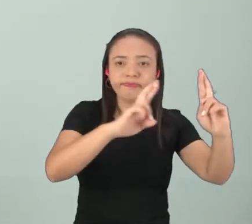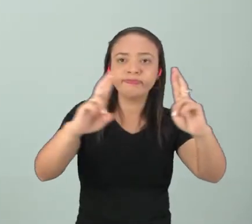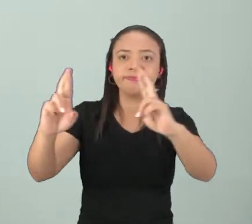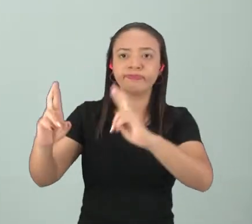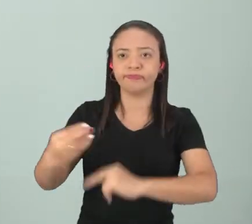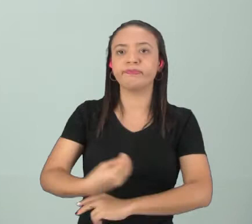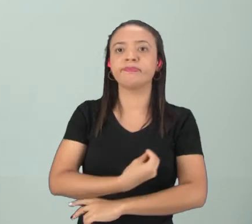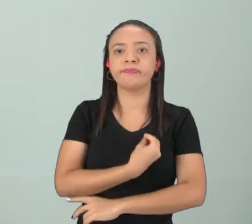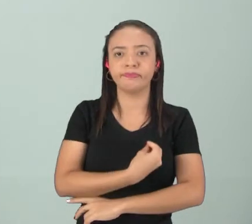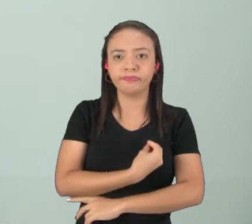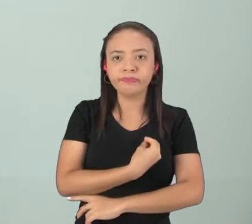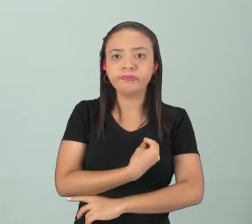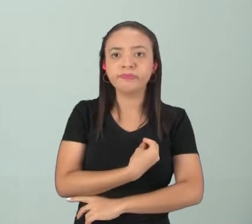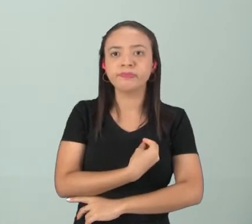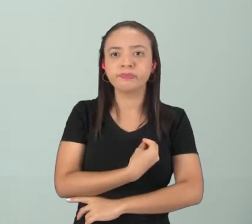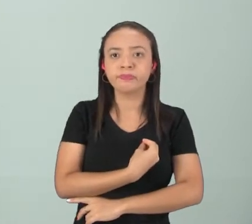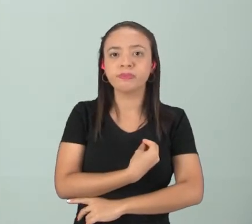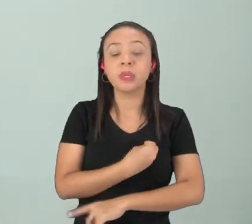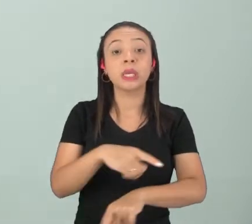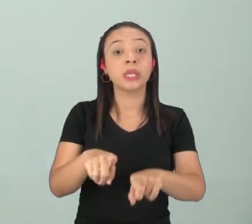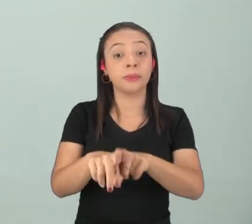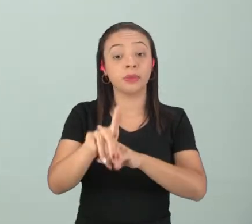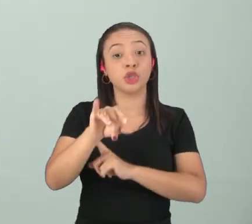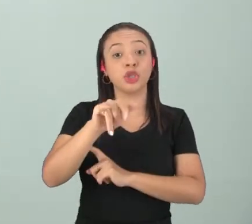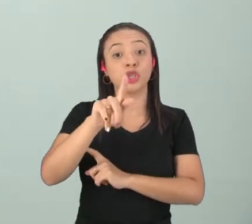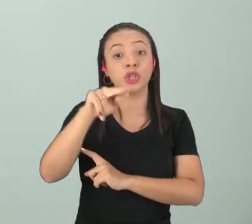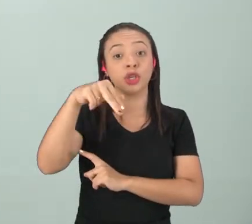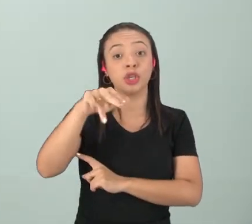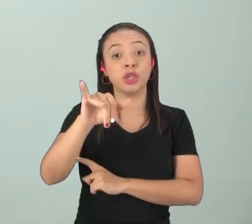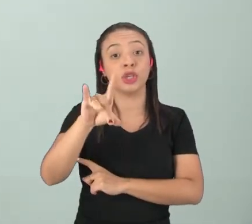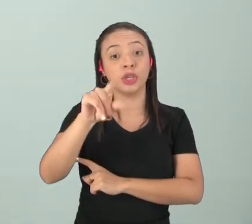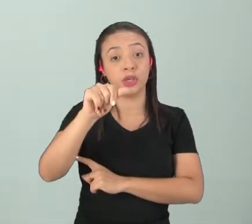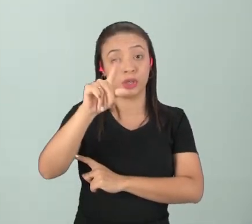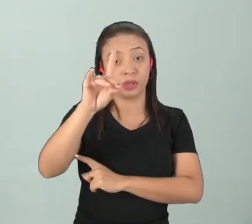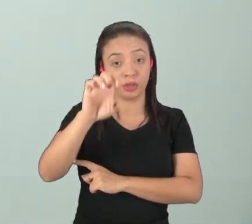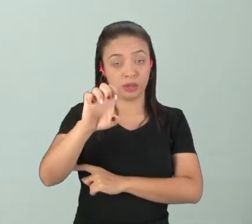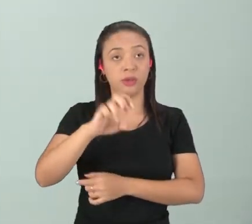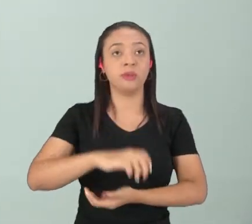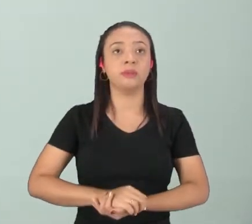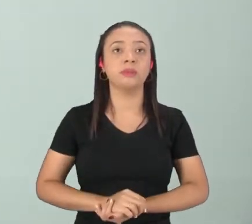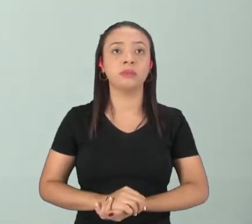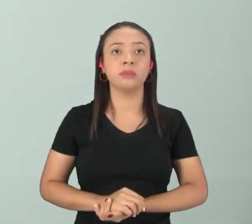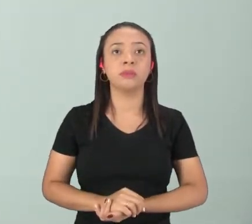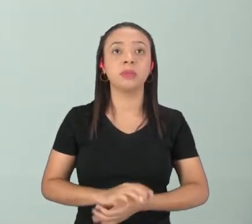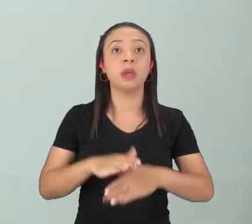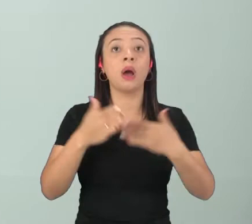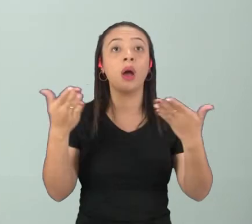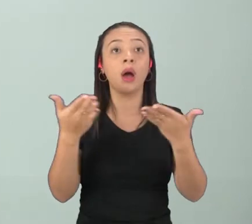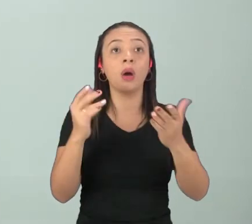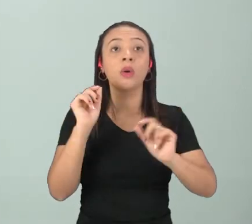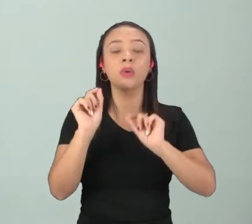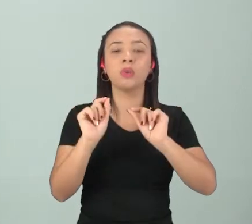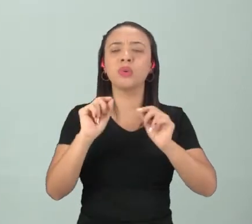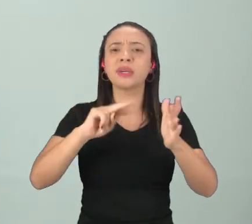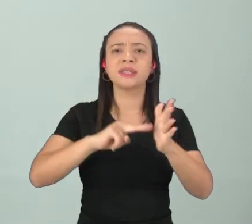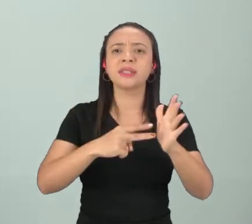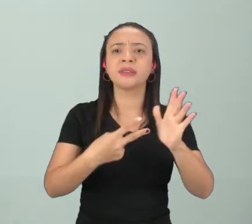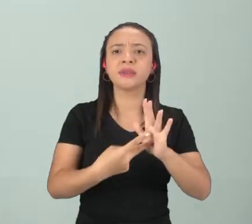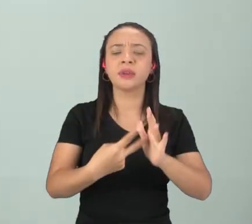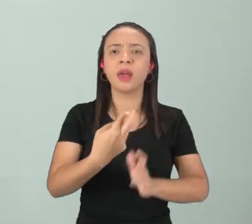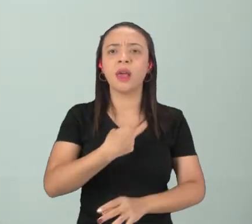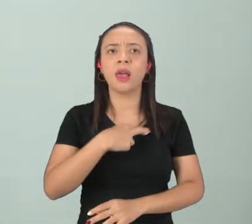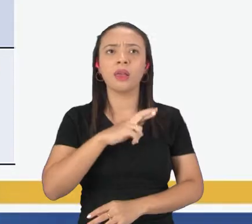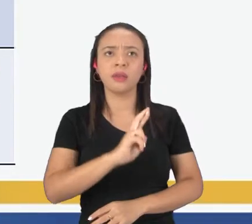à vida e a necessidade de dignidade humana. Ok? Vamos ver a equivalência? Agora a gente vai ver a equivalência